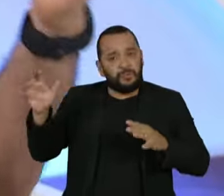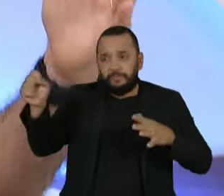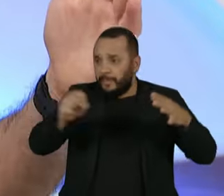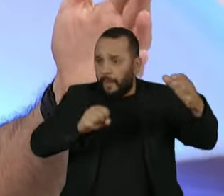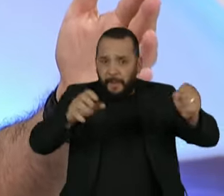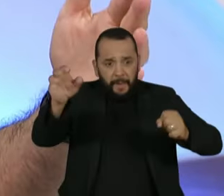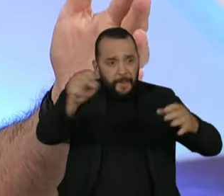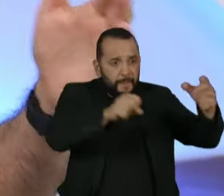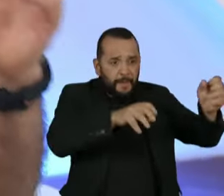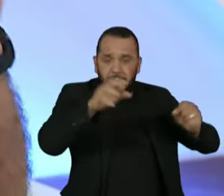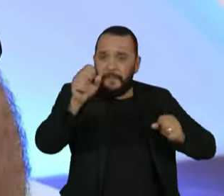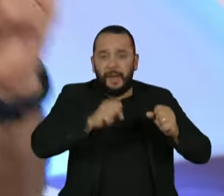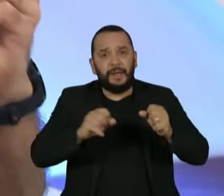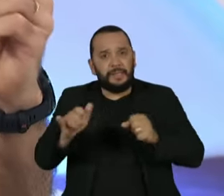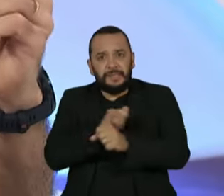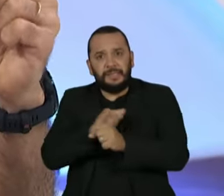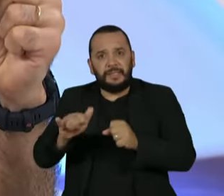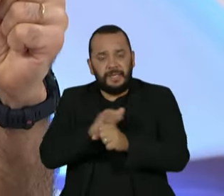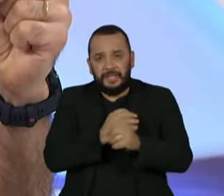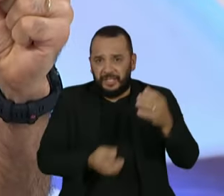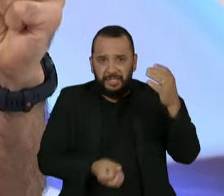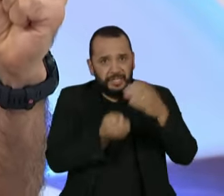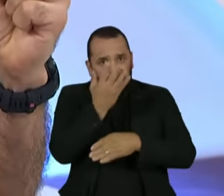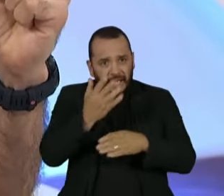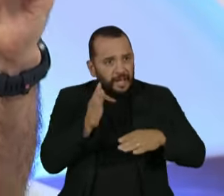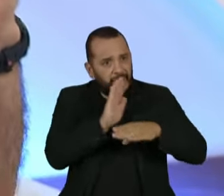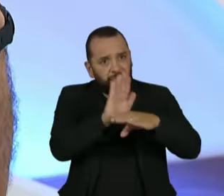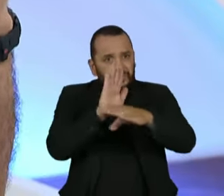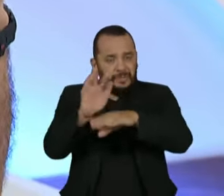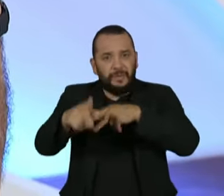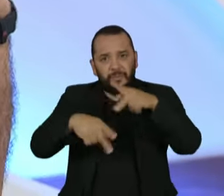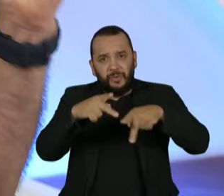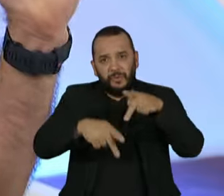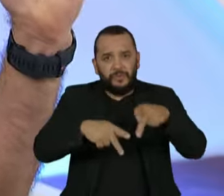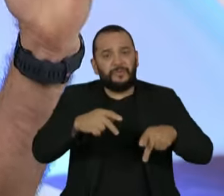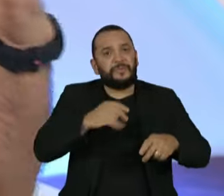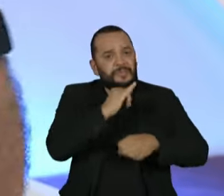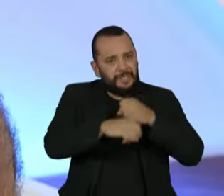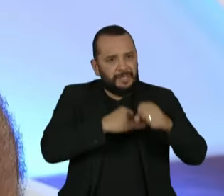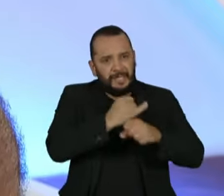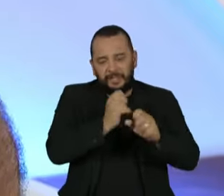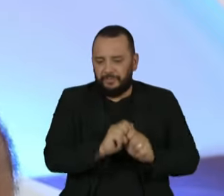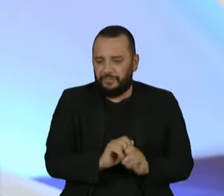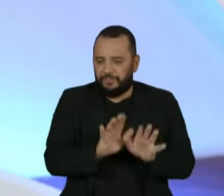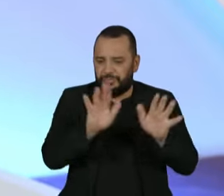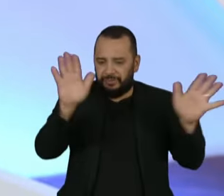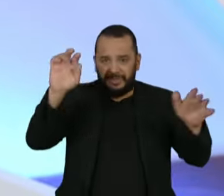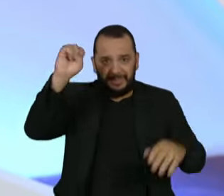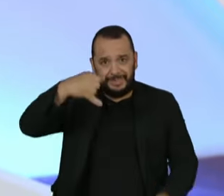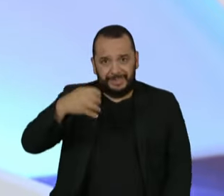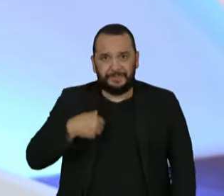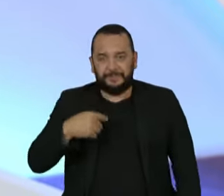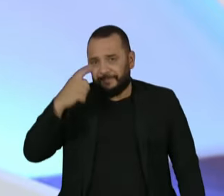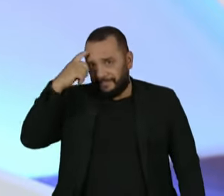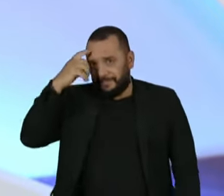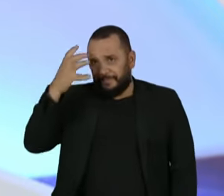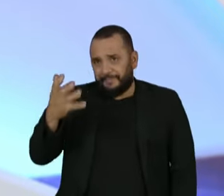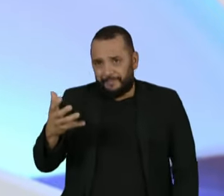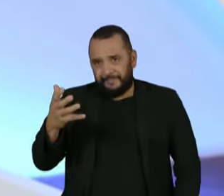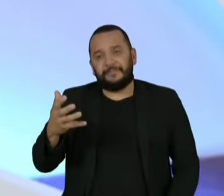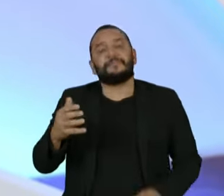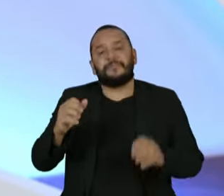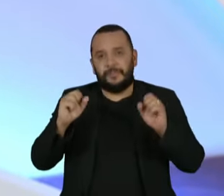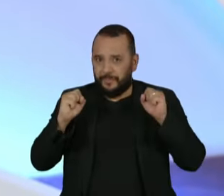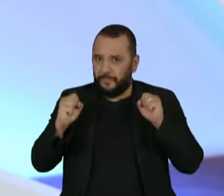todas as pessoas interessadas nisso Inteligência Artificial pode ser um conjunto de plataformas eu acho que é uma dimensão